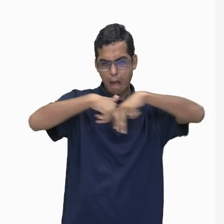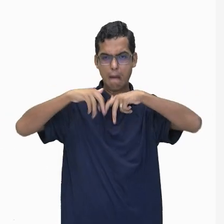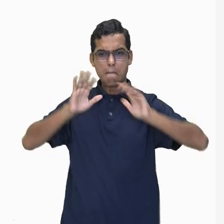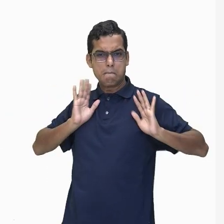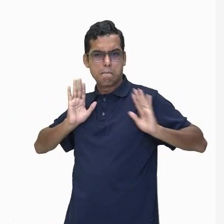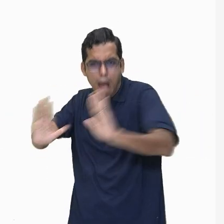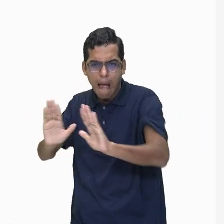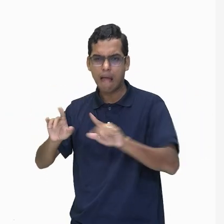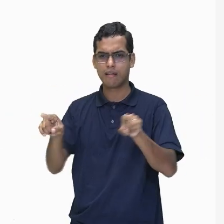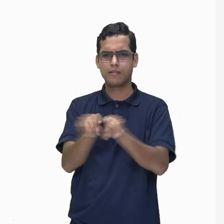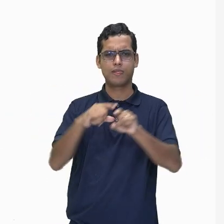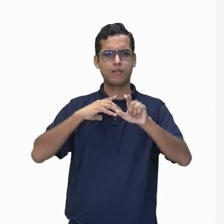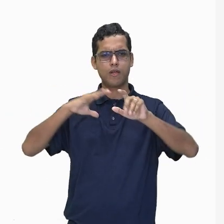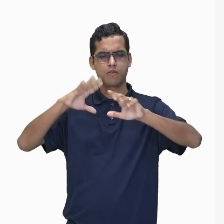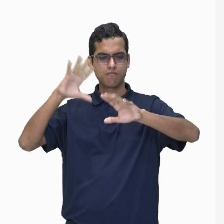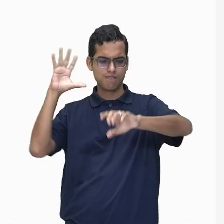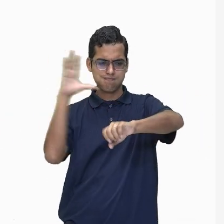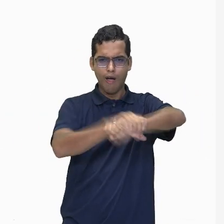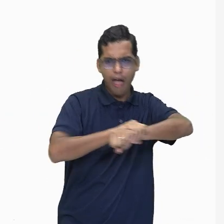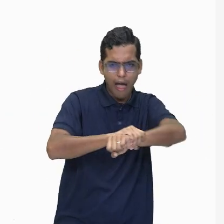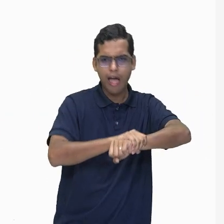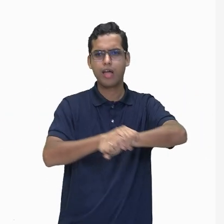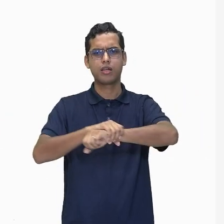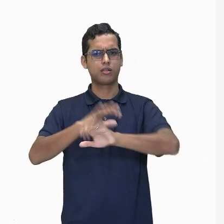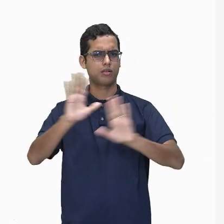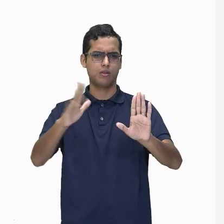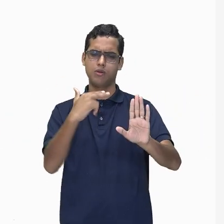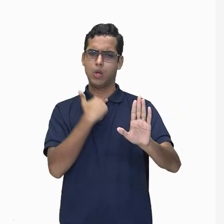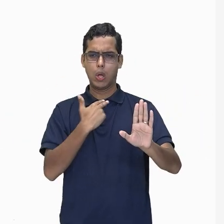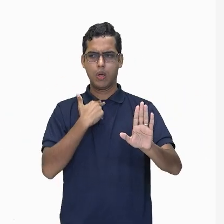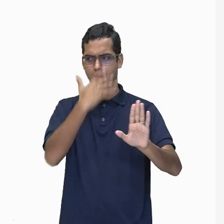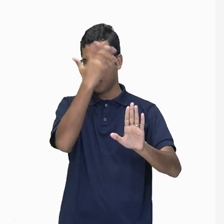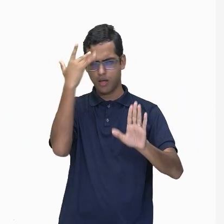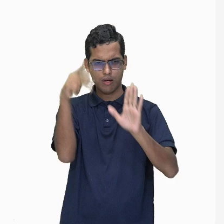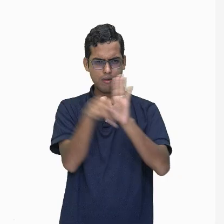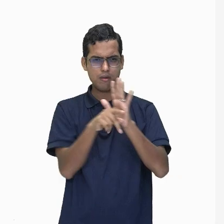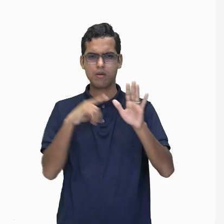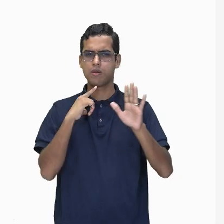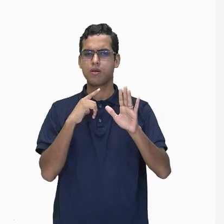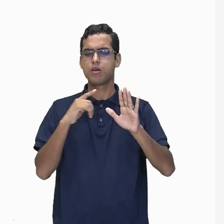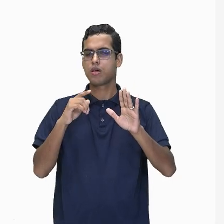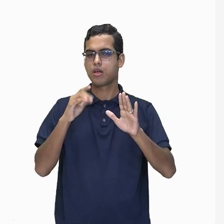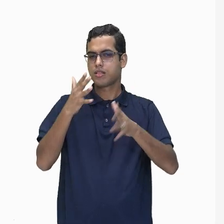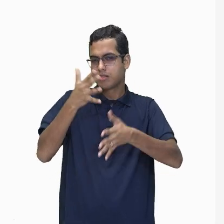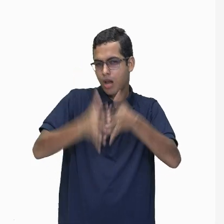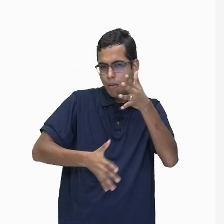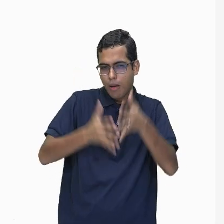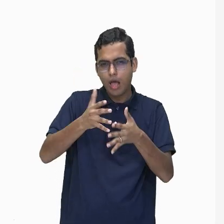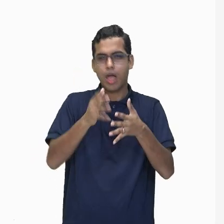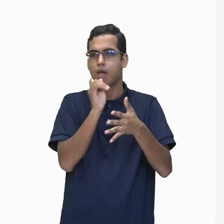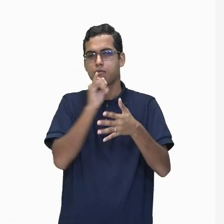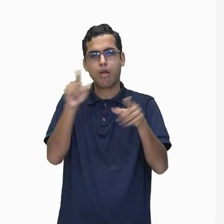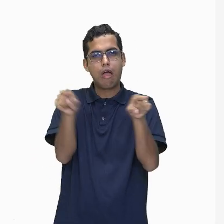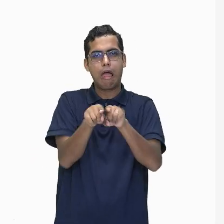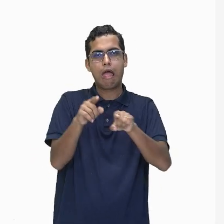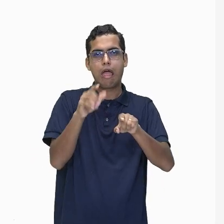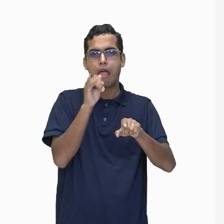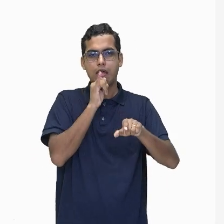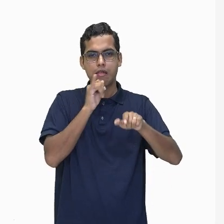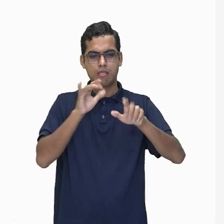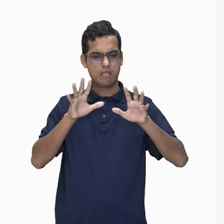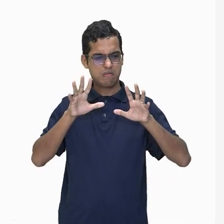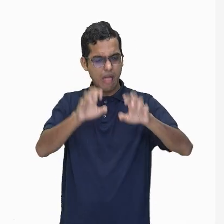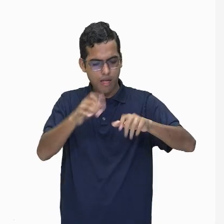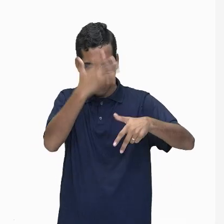pode segurar as mãos do adversário que está com a bola. Você não pode agarrar, tá? Isso daí não